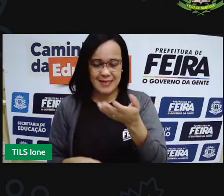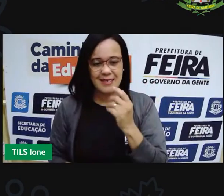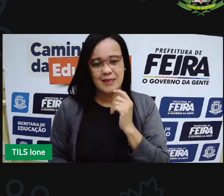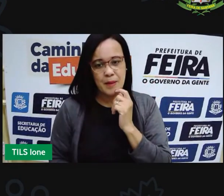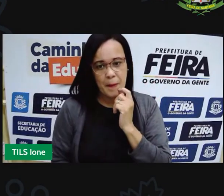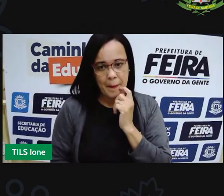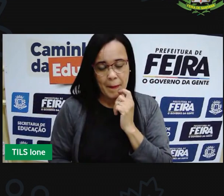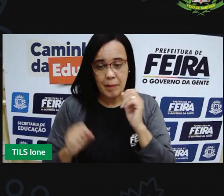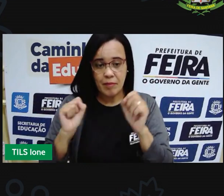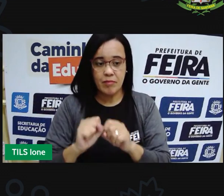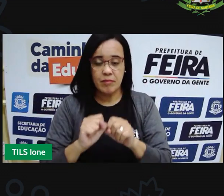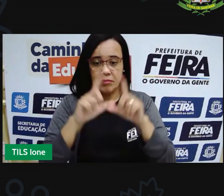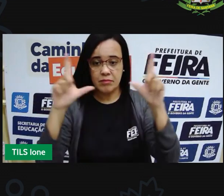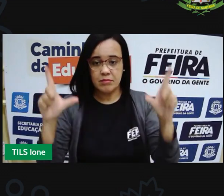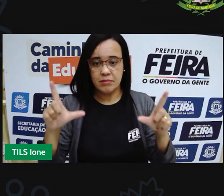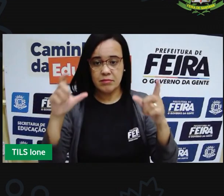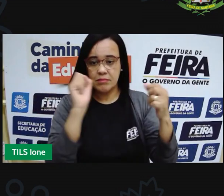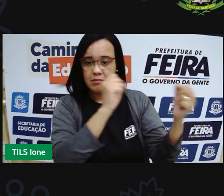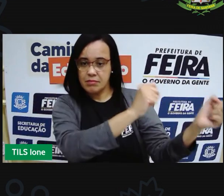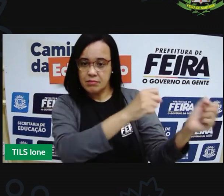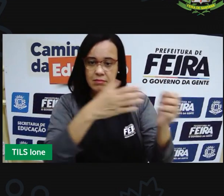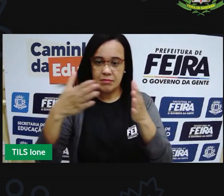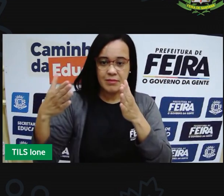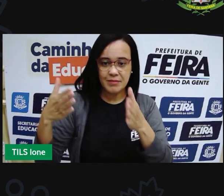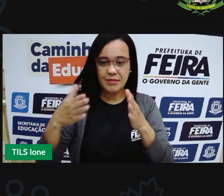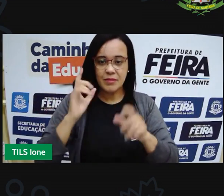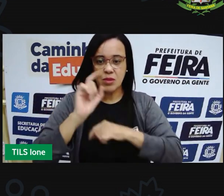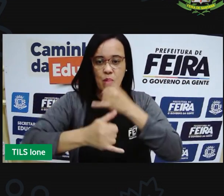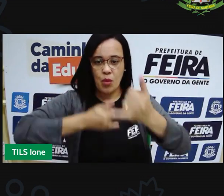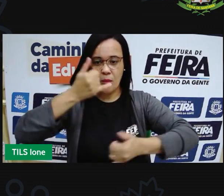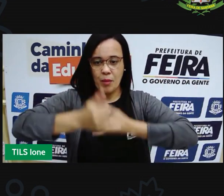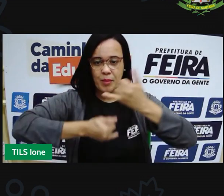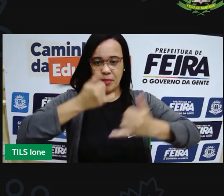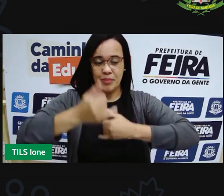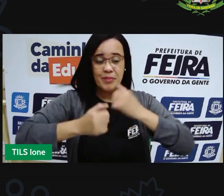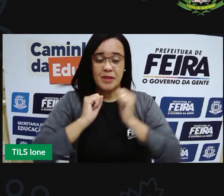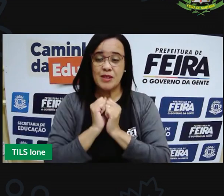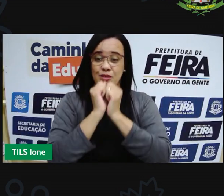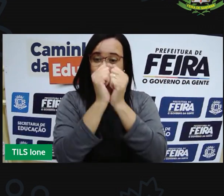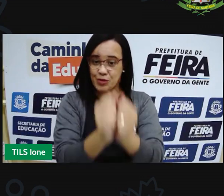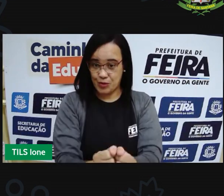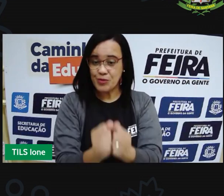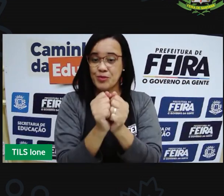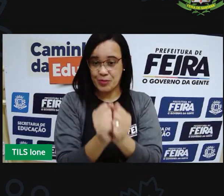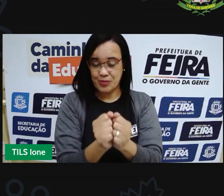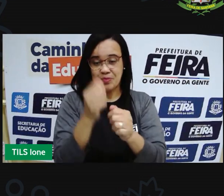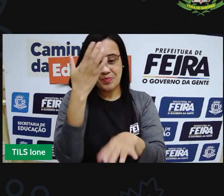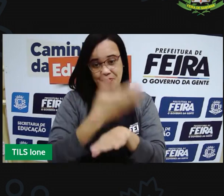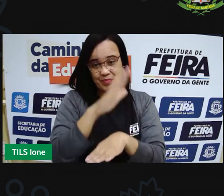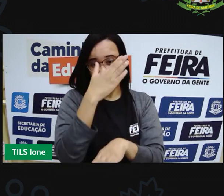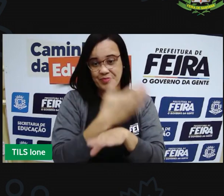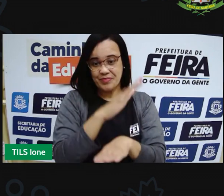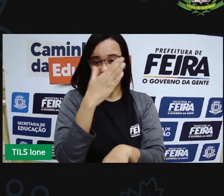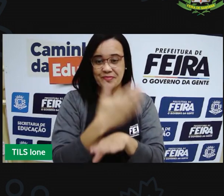Eu vou abrir o jogo aqui junto com você para a gente poder